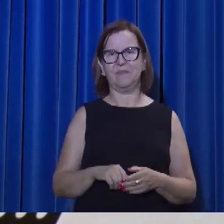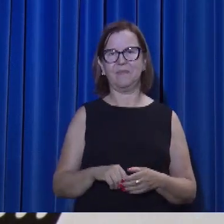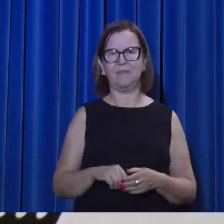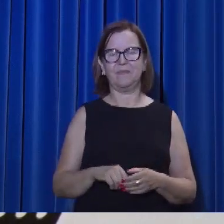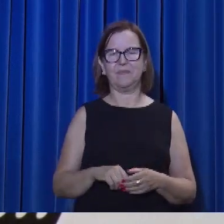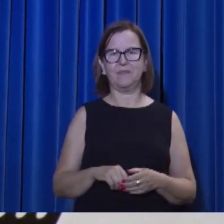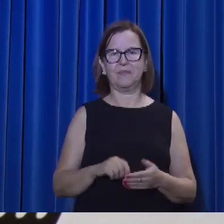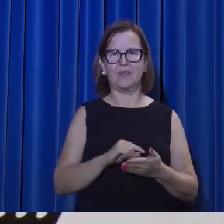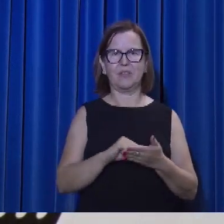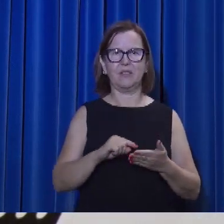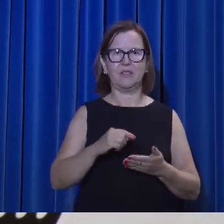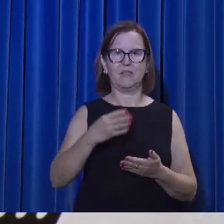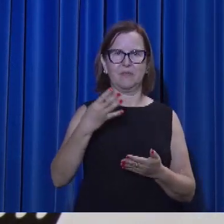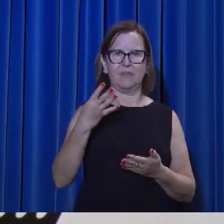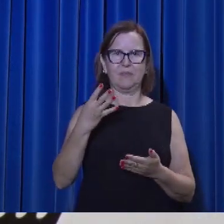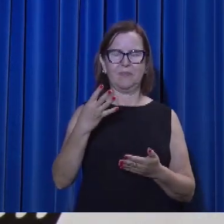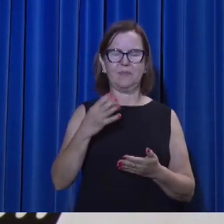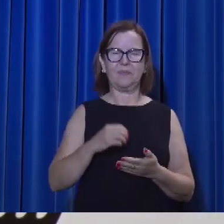Versículo 4.